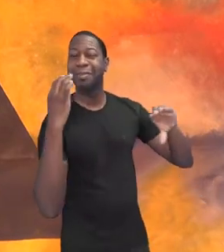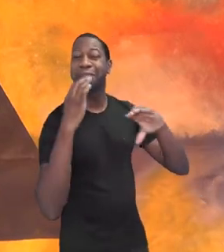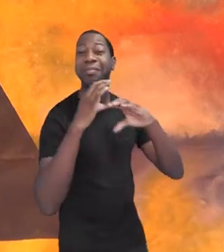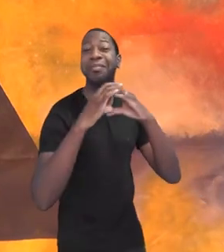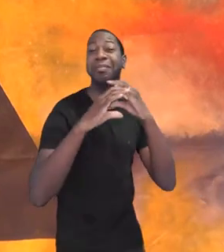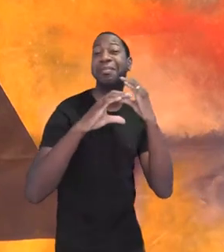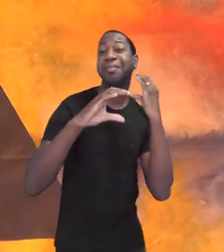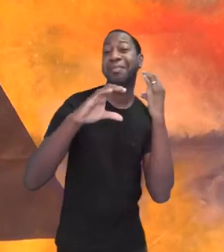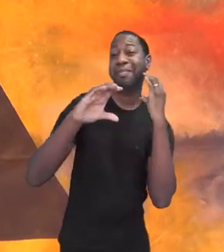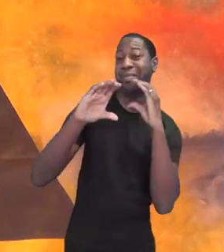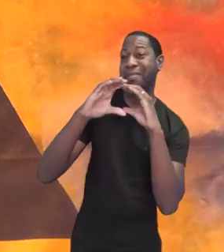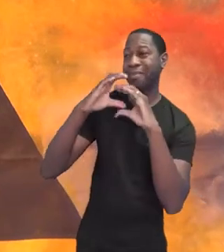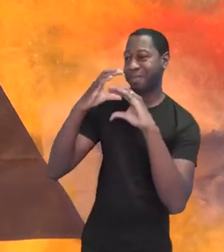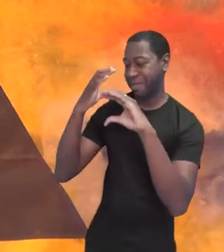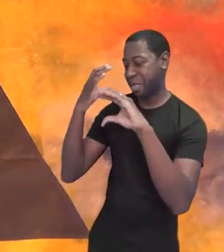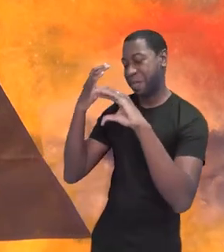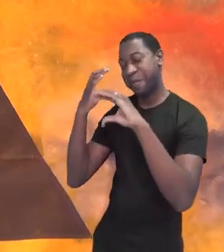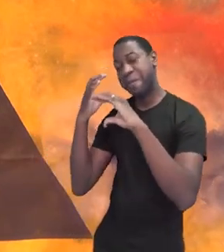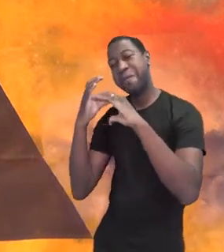venço.